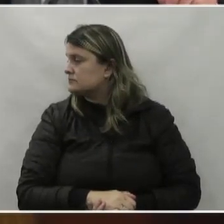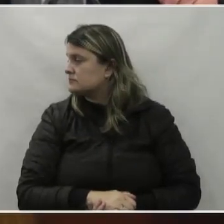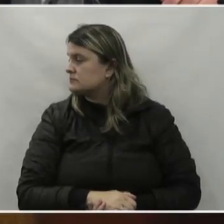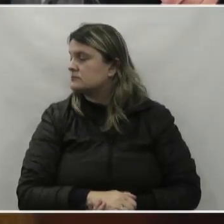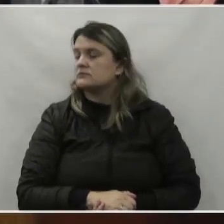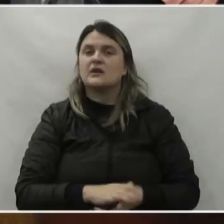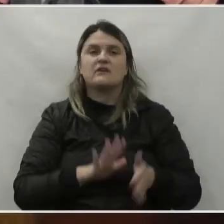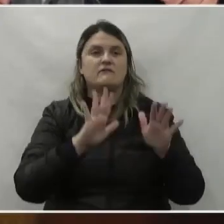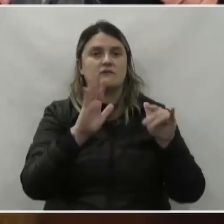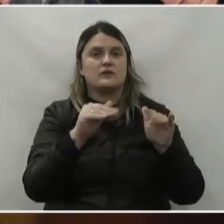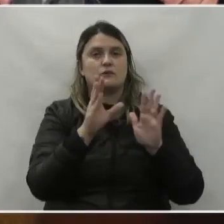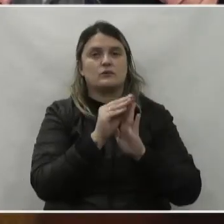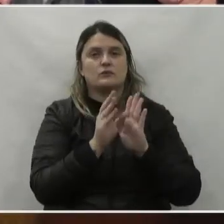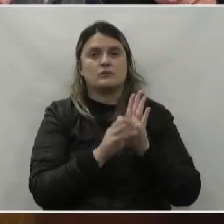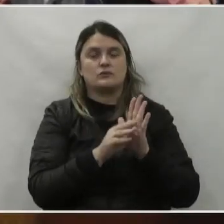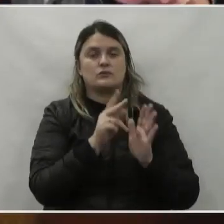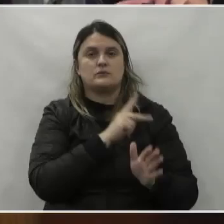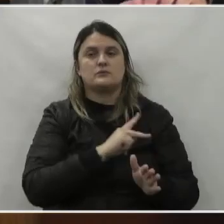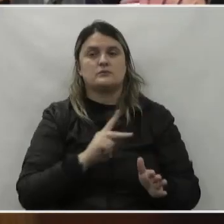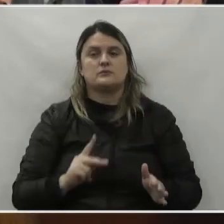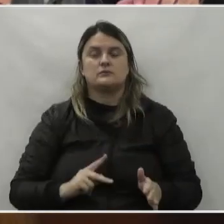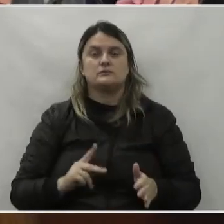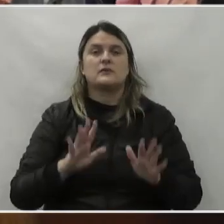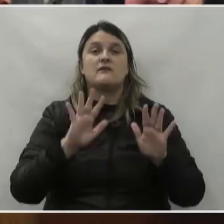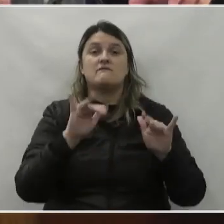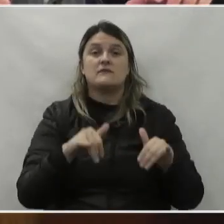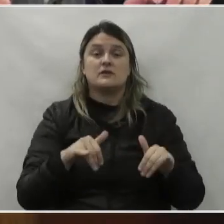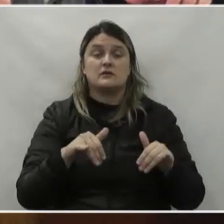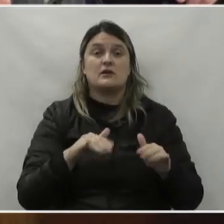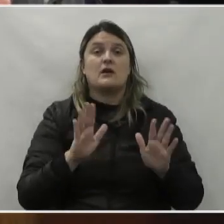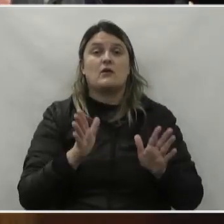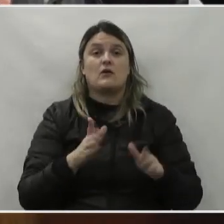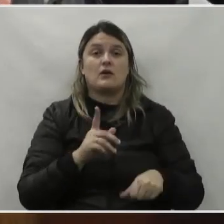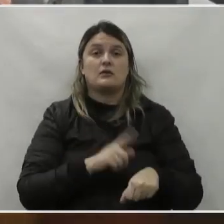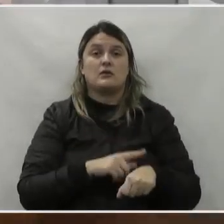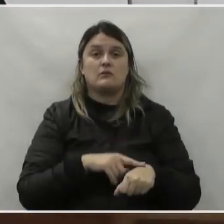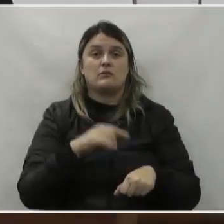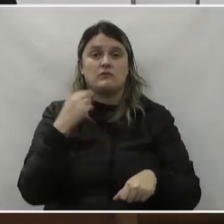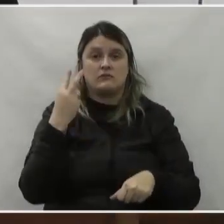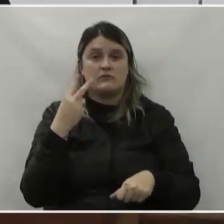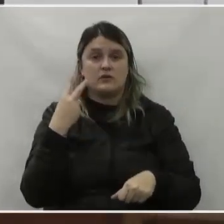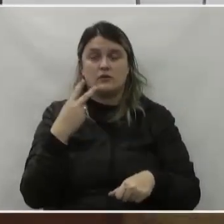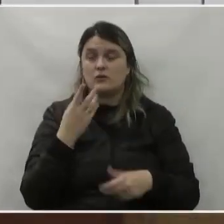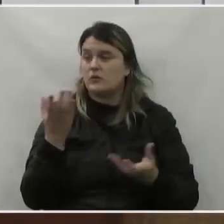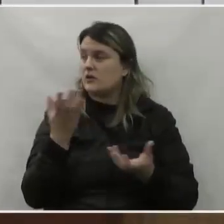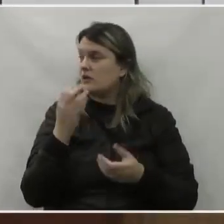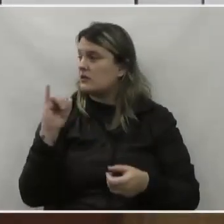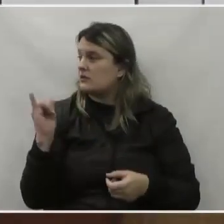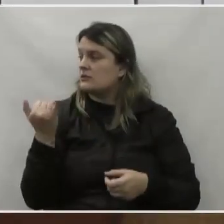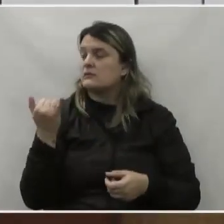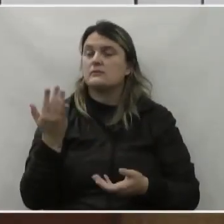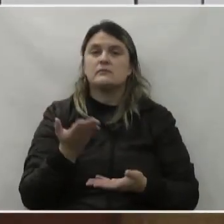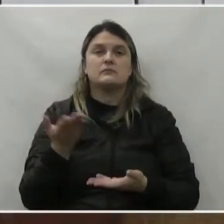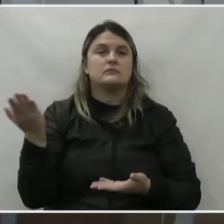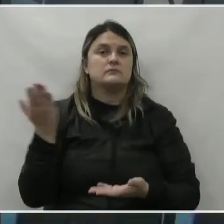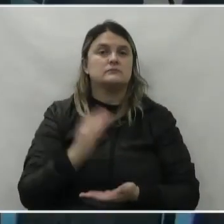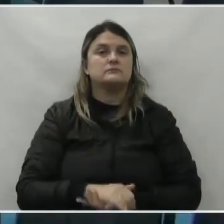Fim da ordem do dia, senhor presidente. Com o fim da ordem do dia, conceda a palavra aos nobres colegas que desejarem fazer uso dela.